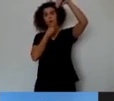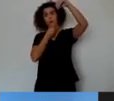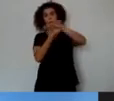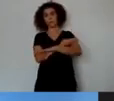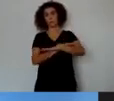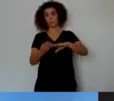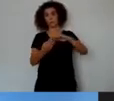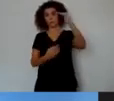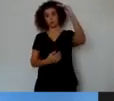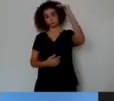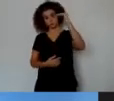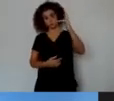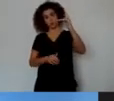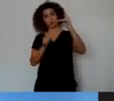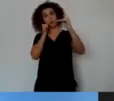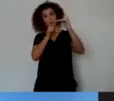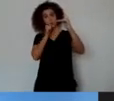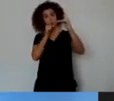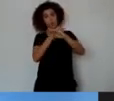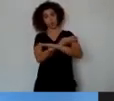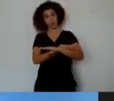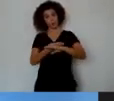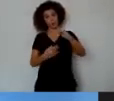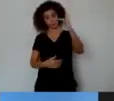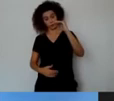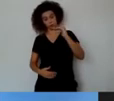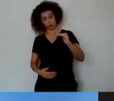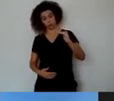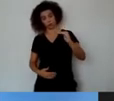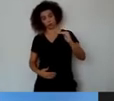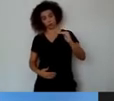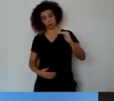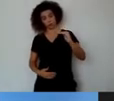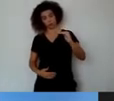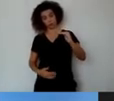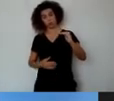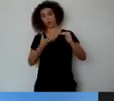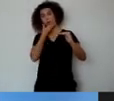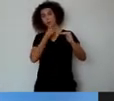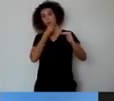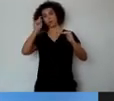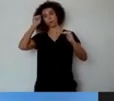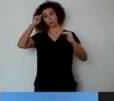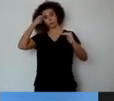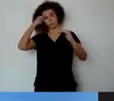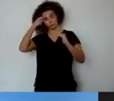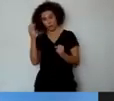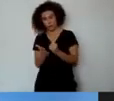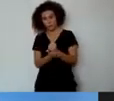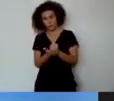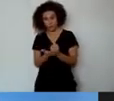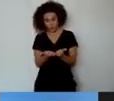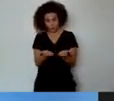logo abaixo é a mulher branca. E aí logo depois é o homem negro e na base dessa pirâmide